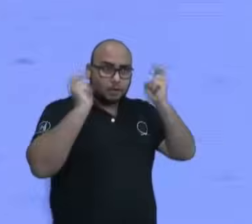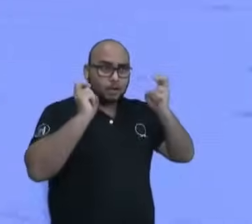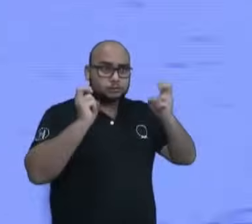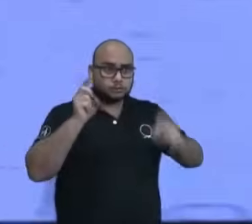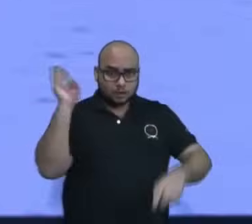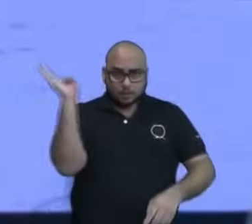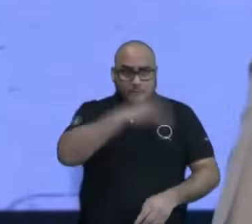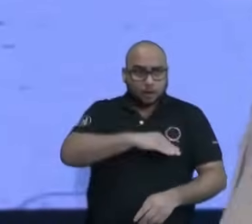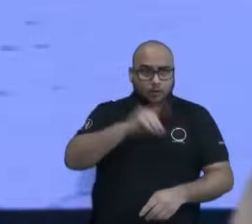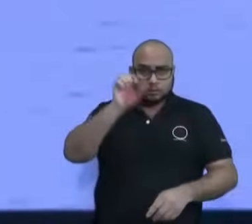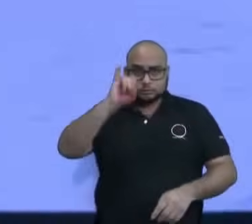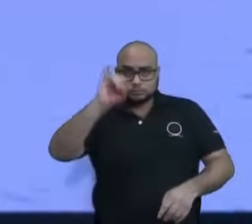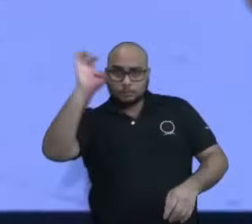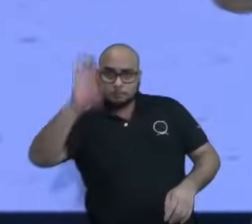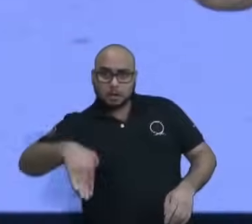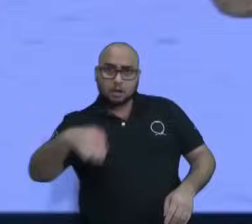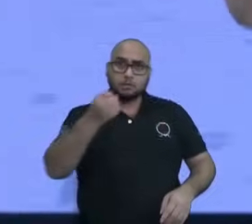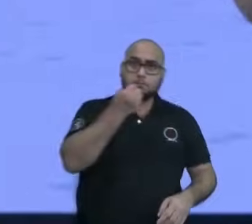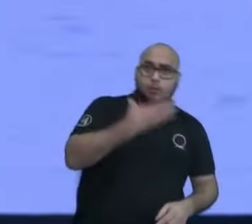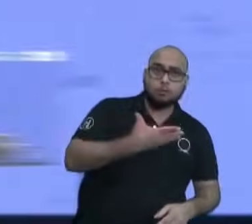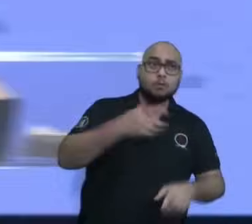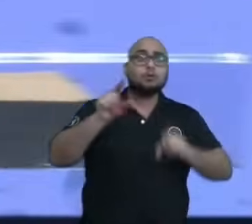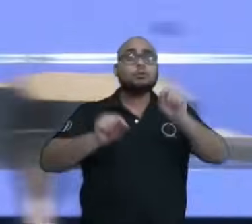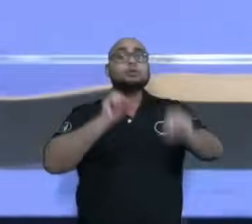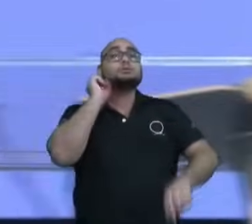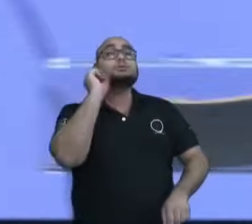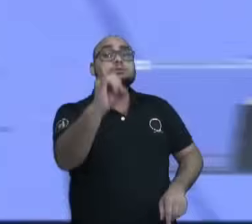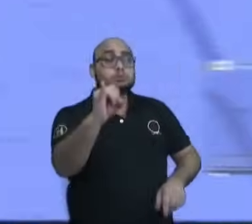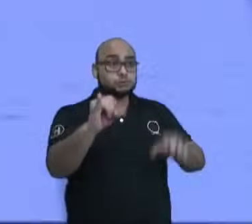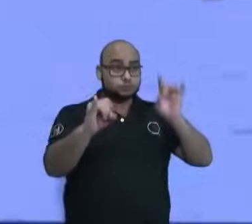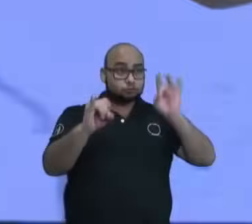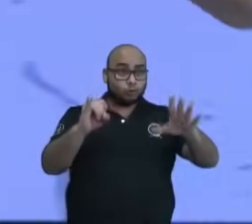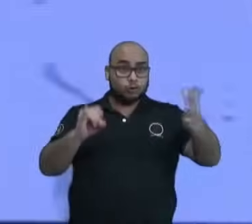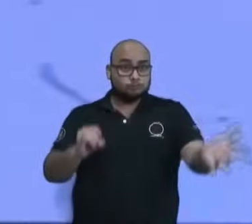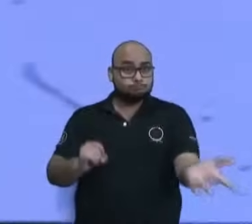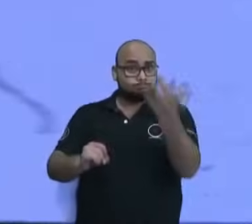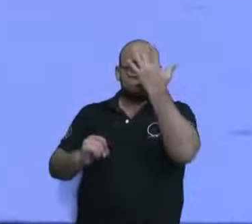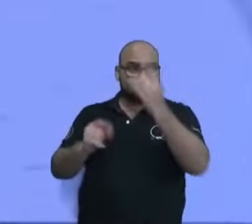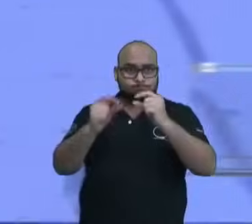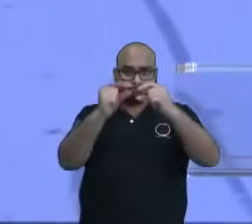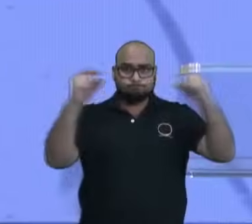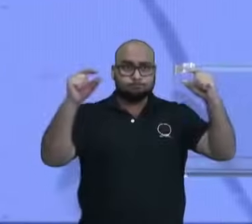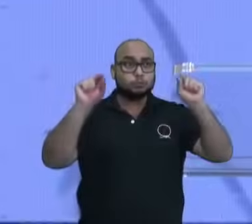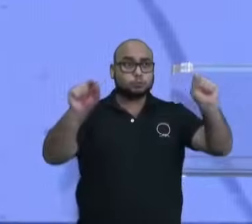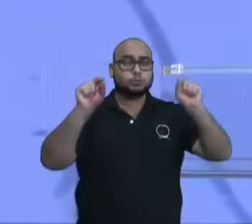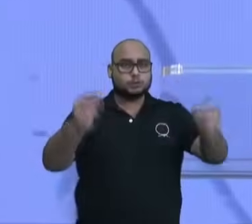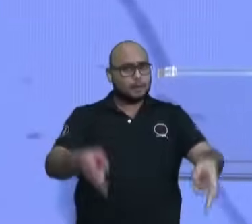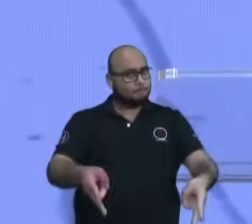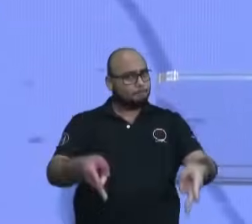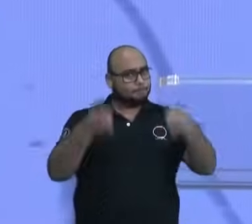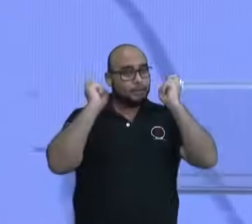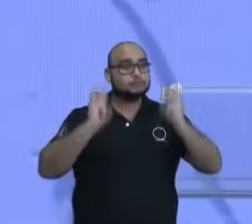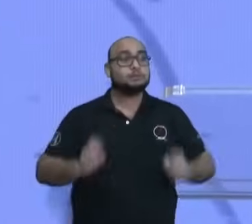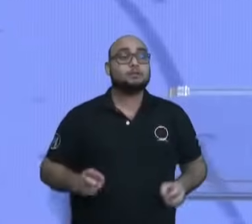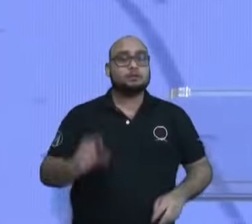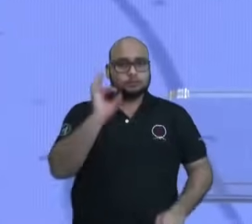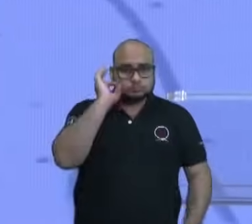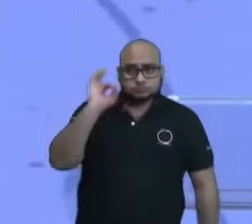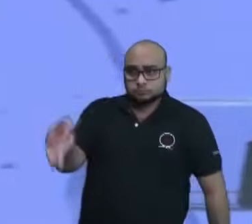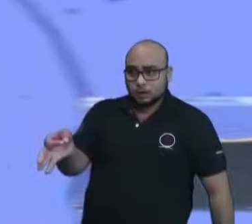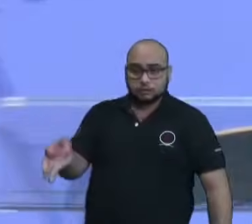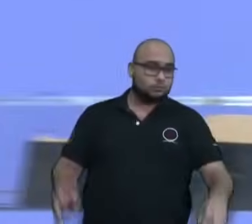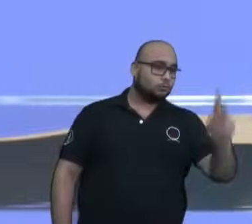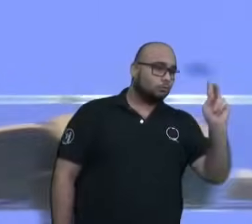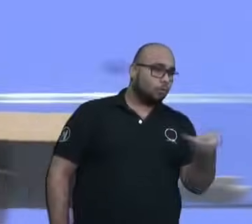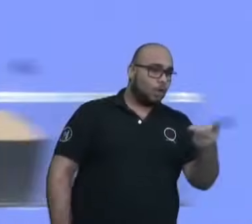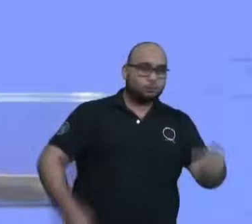só maduro tem discernimento para saber Tá certo tá errado ei até aqui daí PR frente não isso